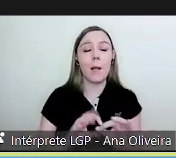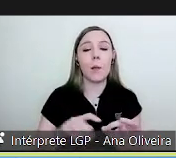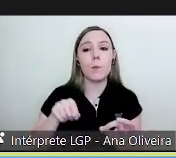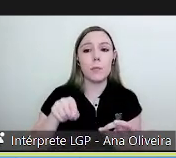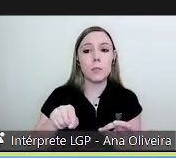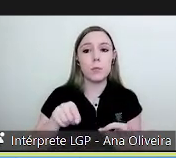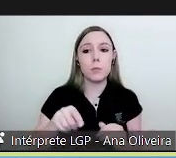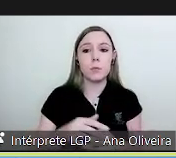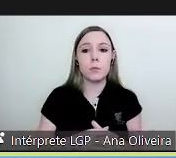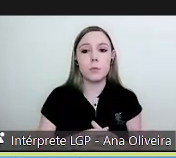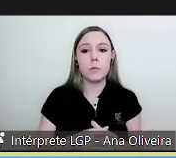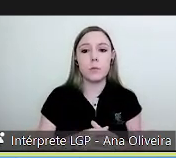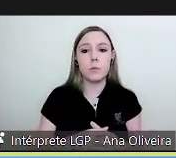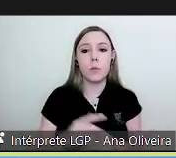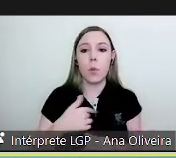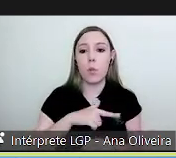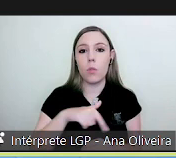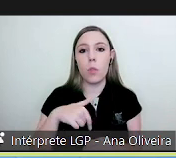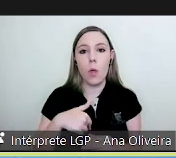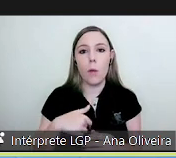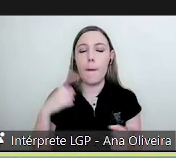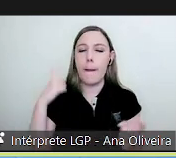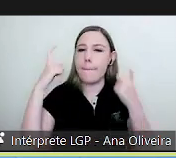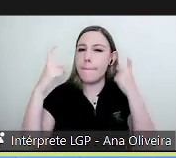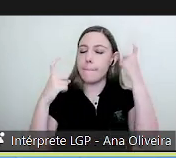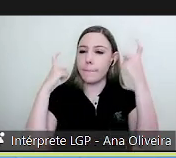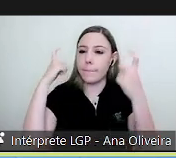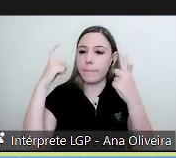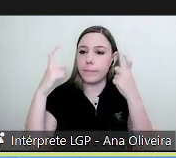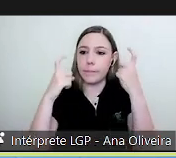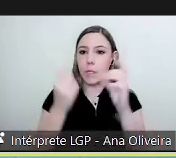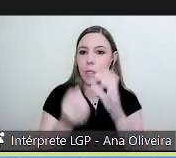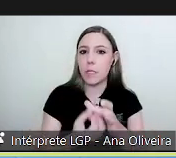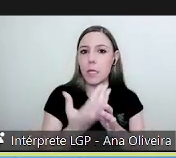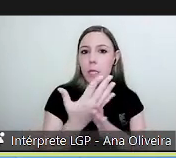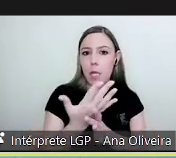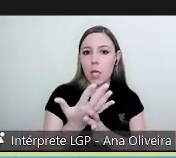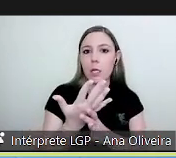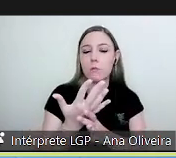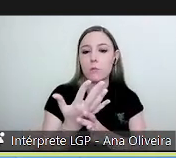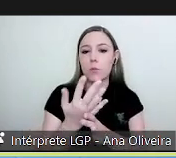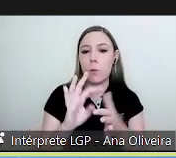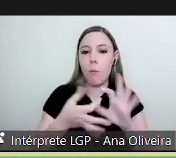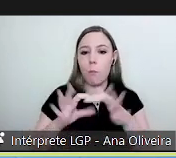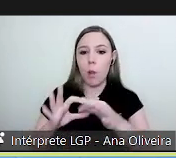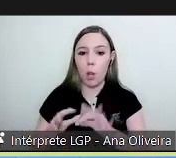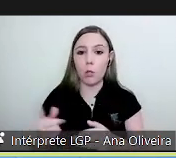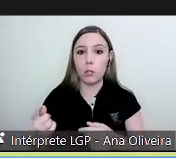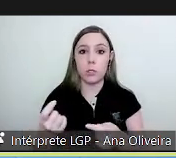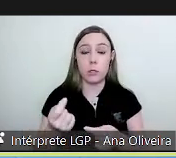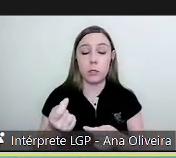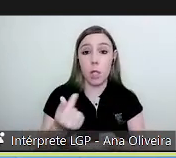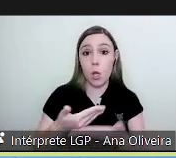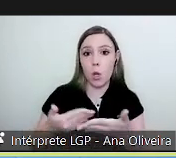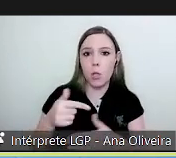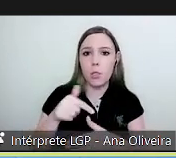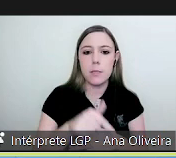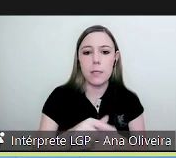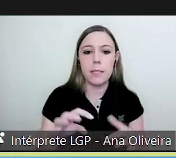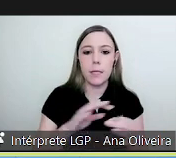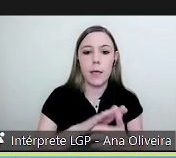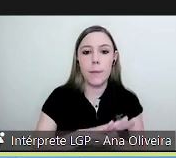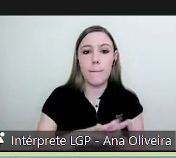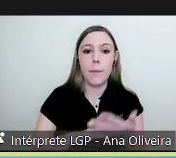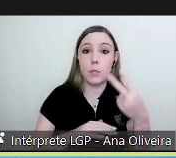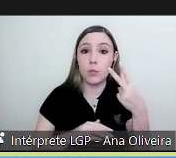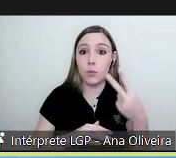nós fizemos foi um alinhamento deste negócio responsável em dois eixos estratégicos fundamentais, ou